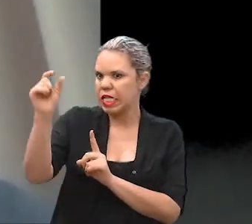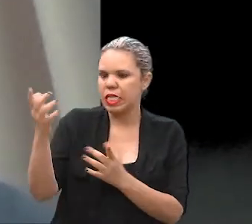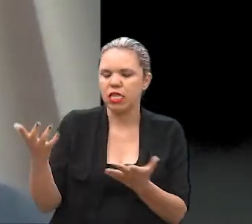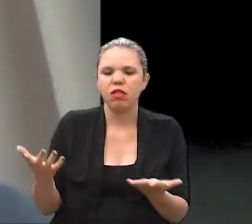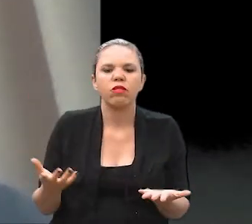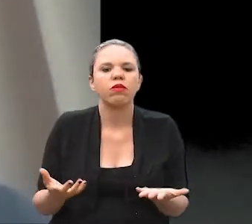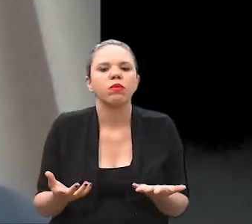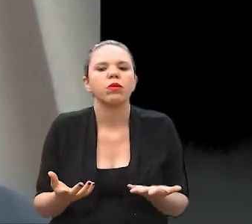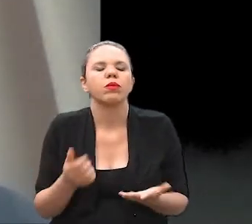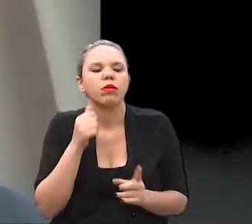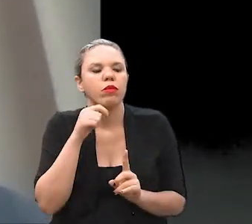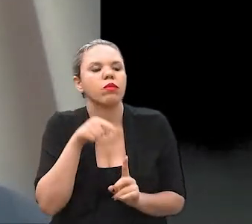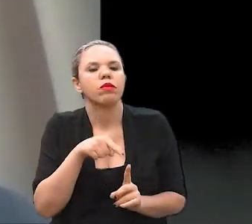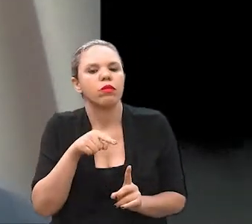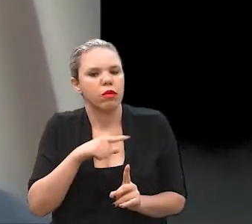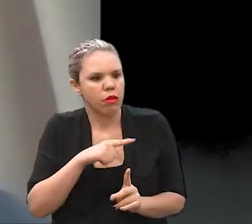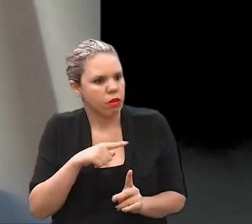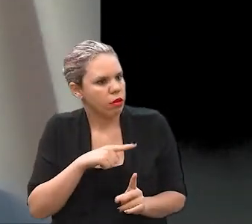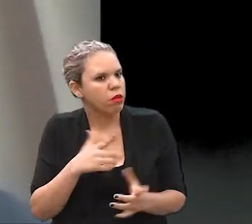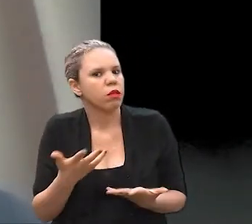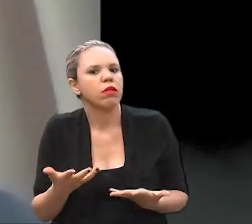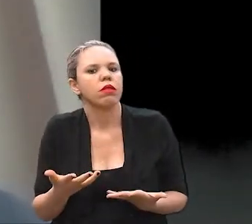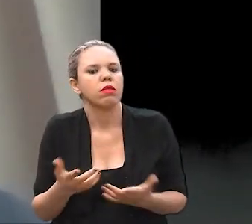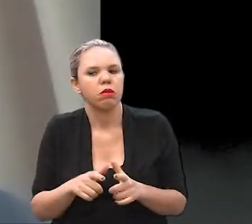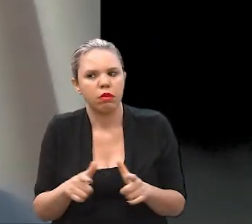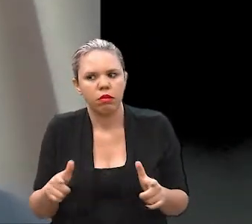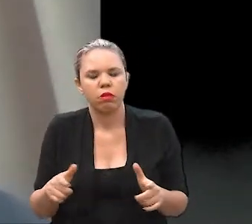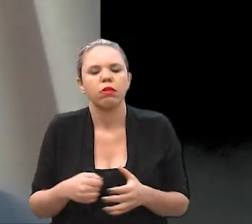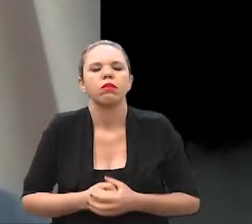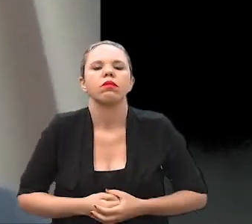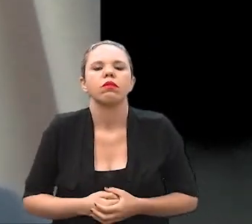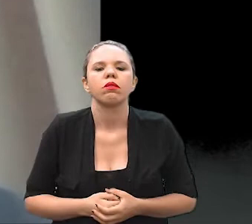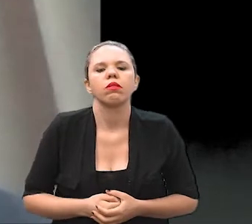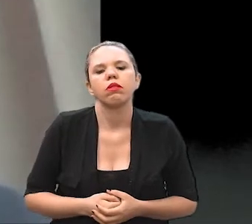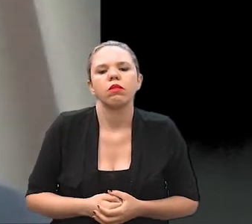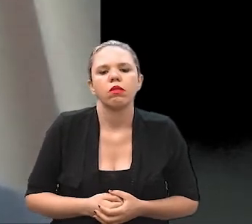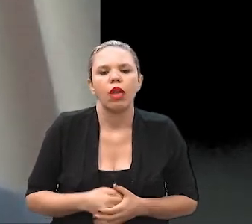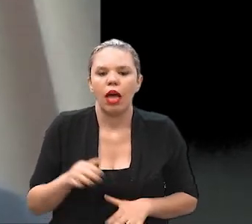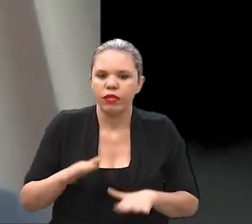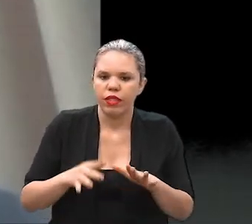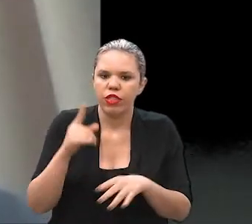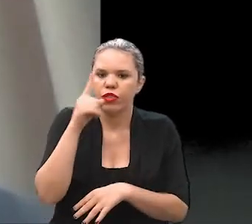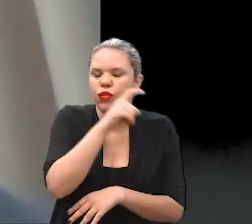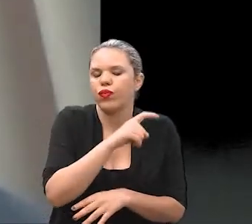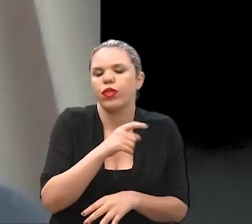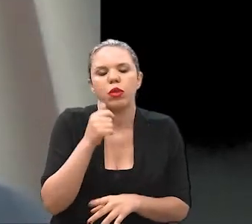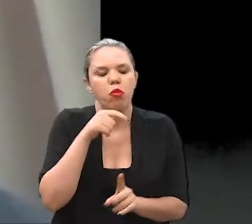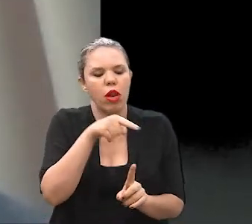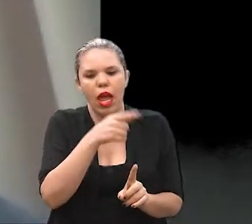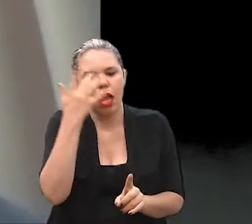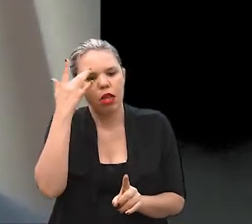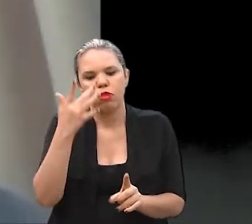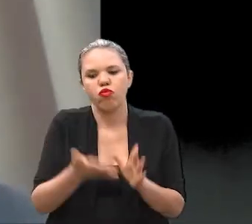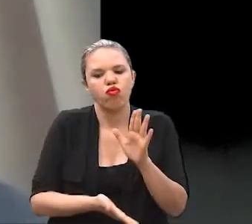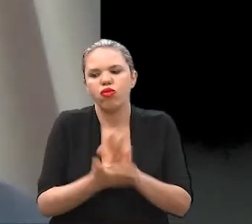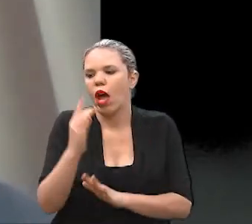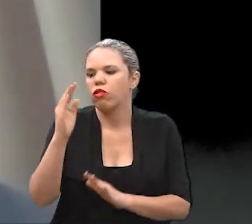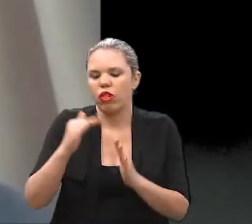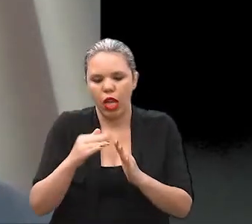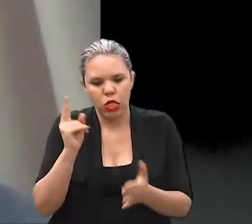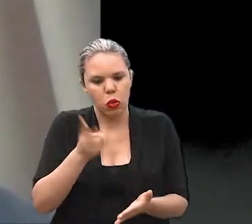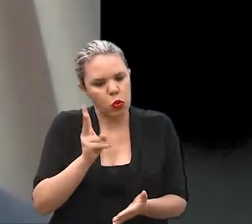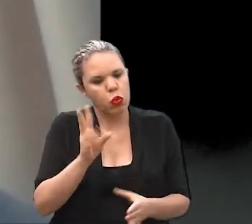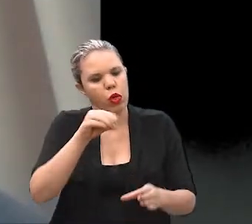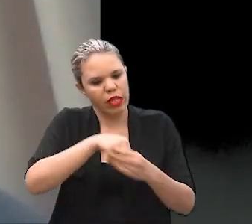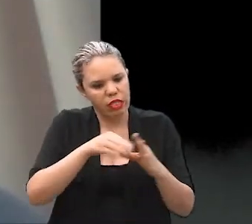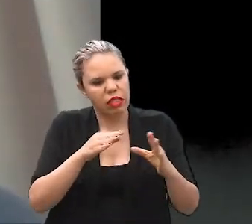agressor, ela tem uma situação, na maioria das vezes, bastante difícil. Às vezes ela não sai de casa, continua sendo